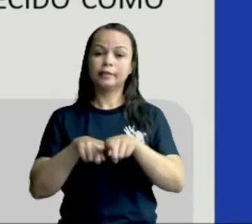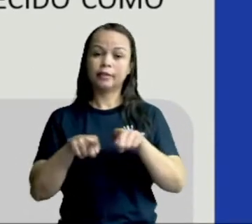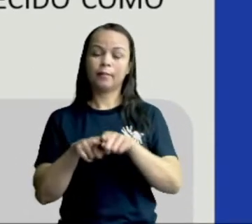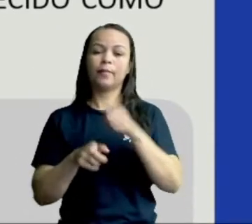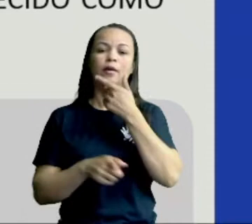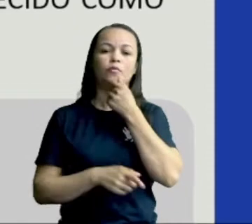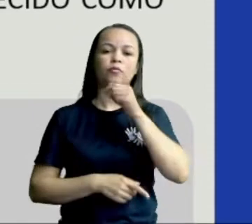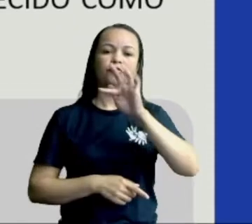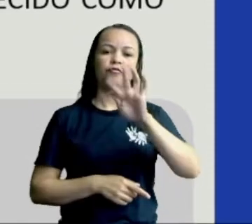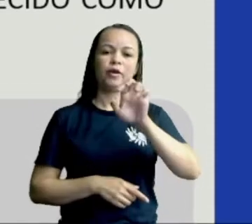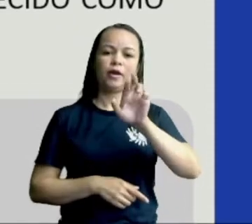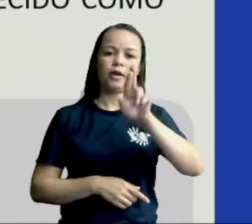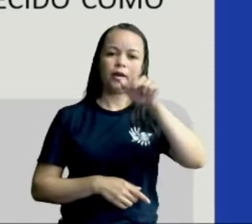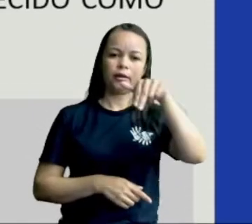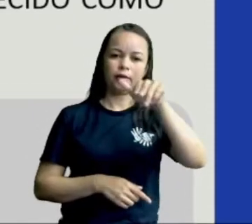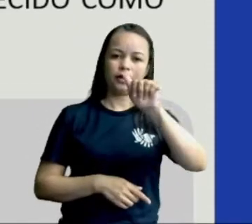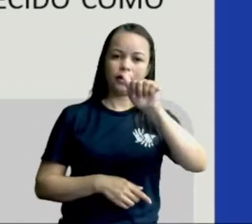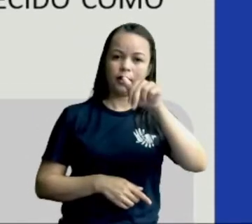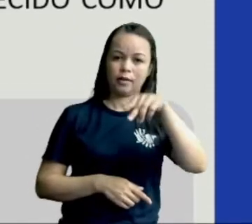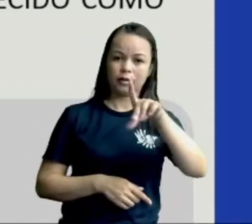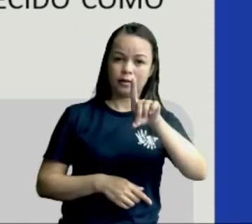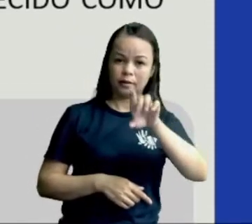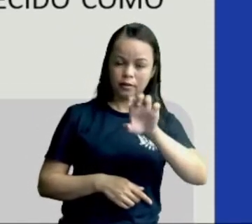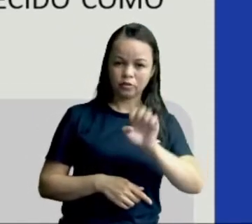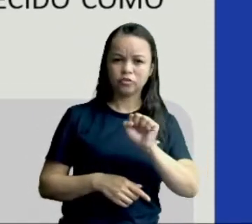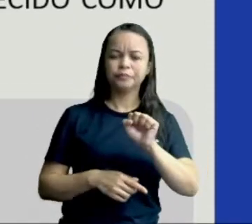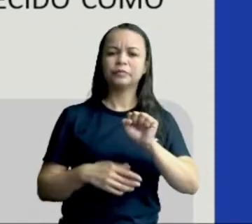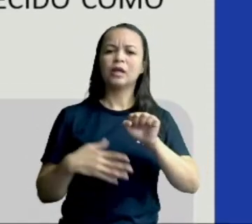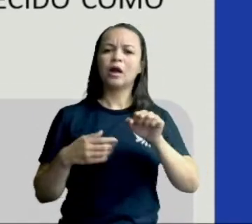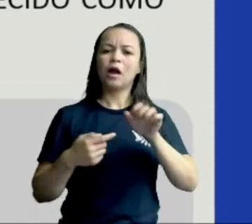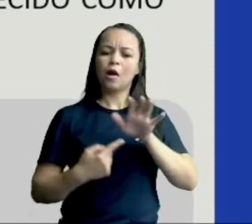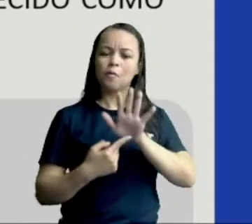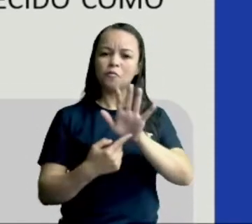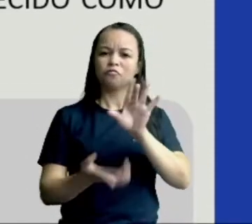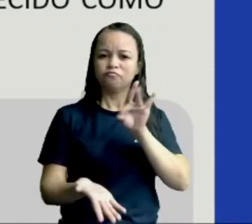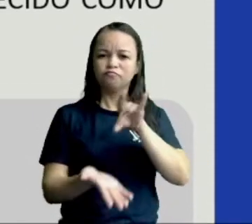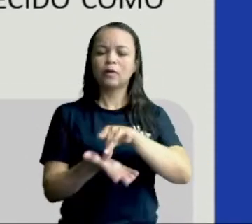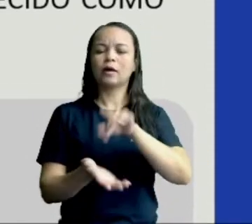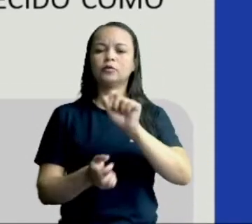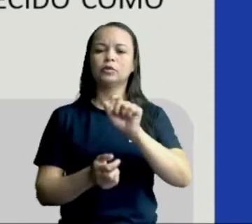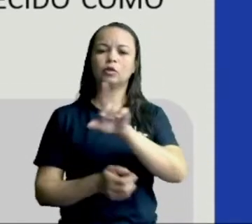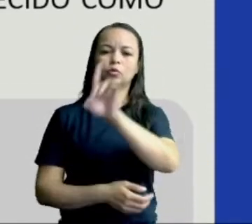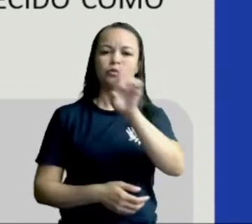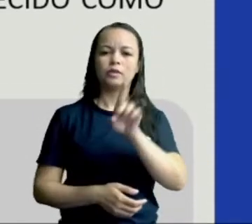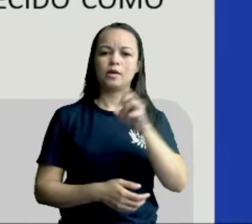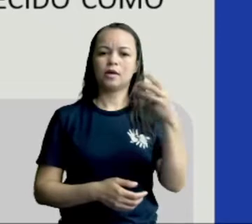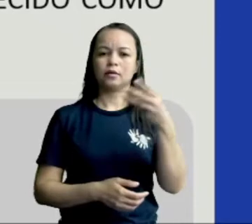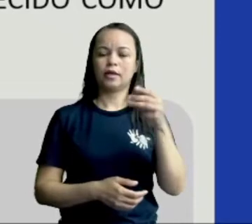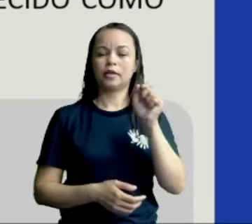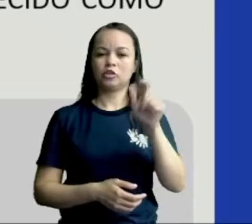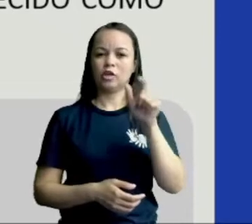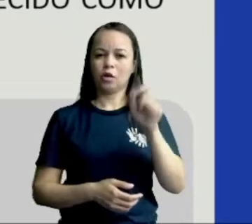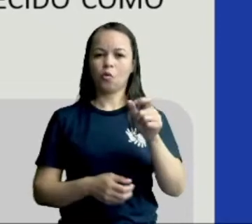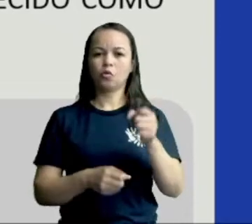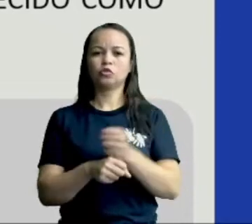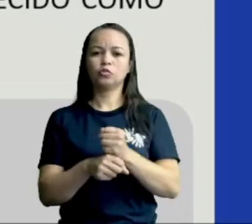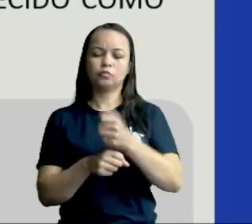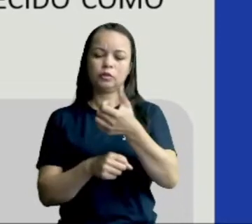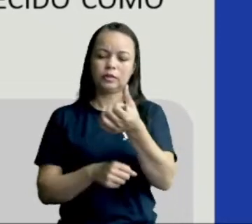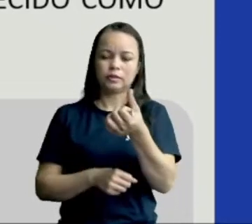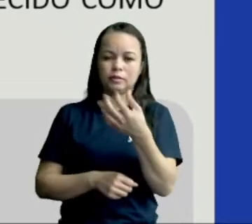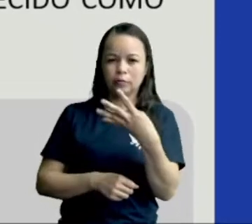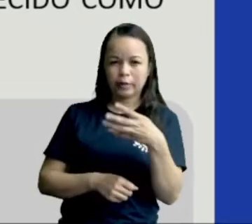Vieira, afirmando assim que o dia 3 de agosto de 1645 foi o primeiro